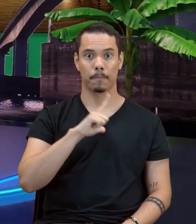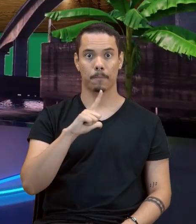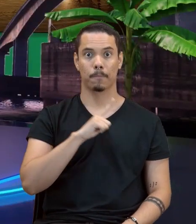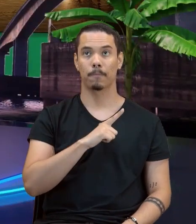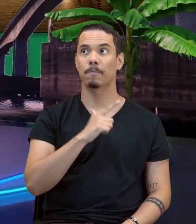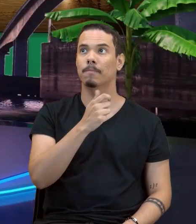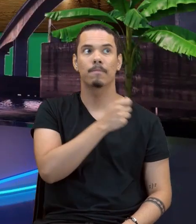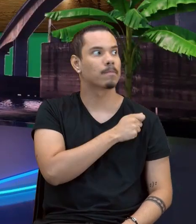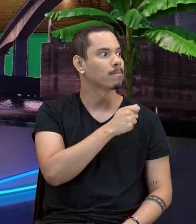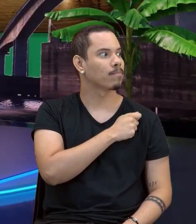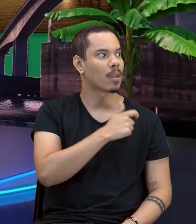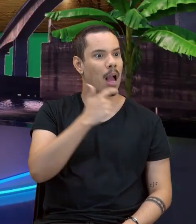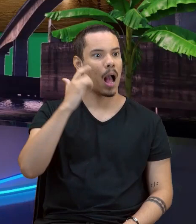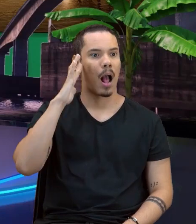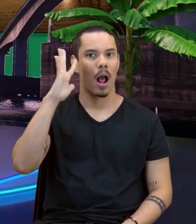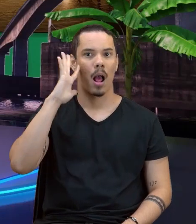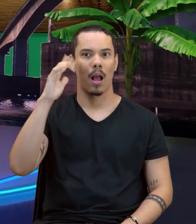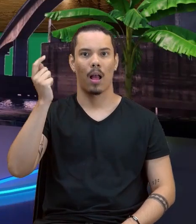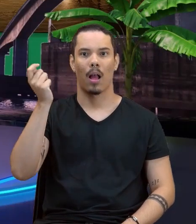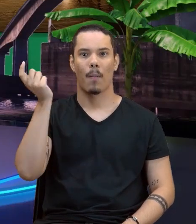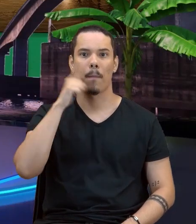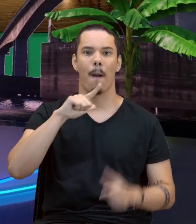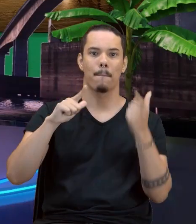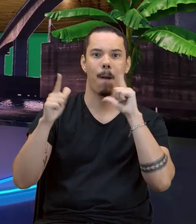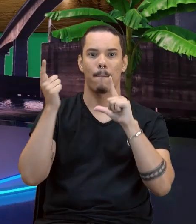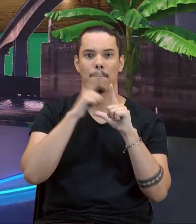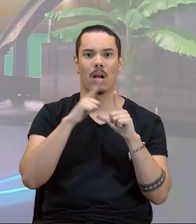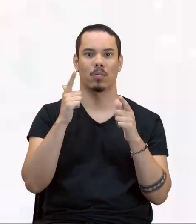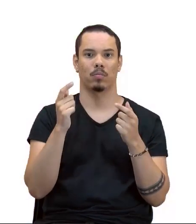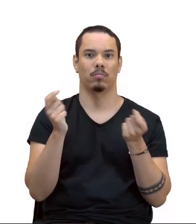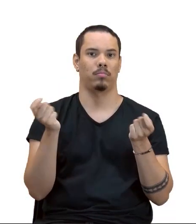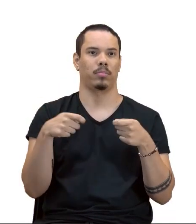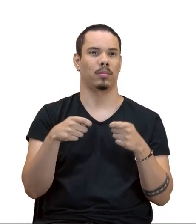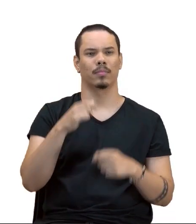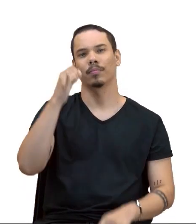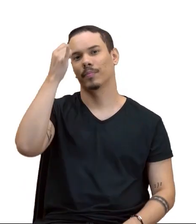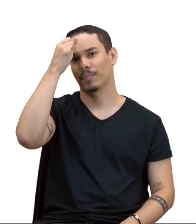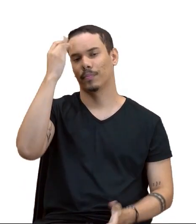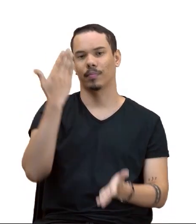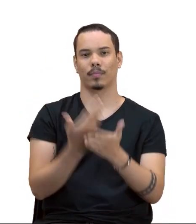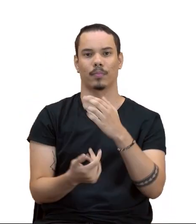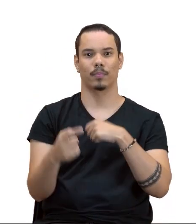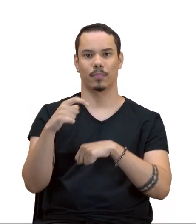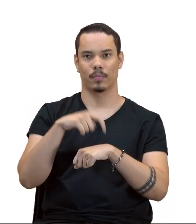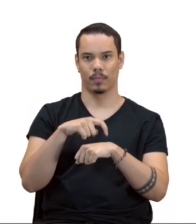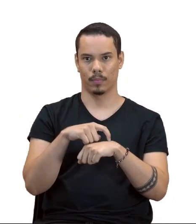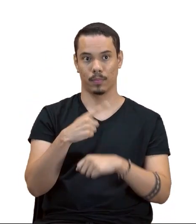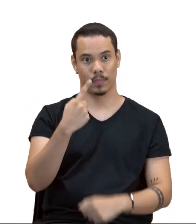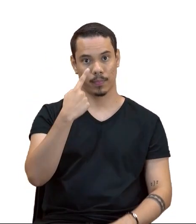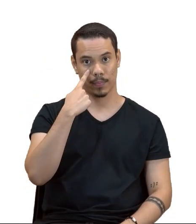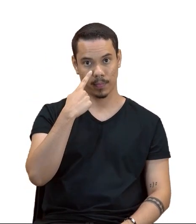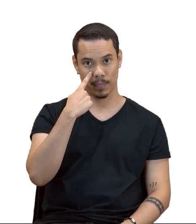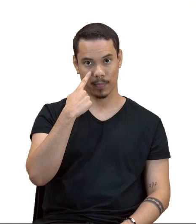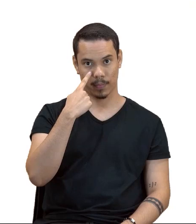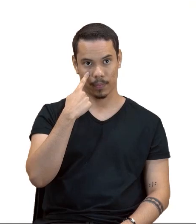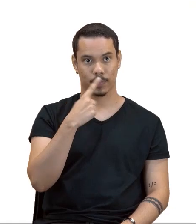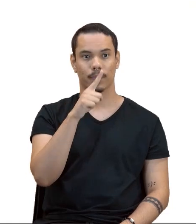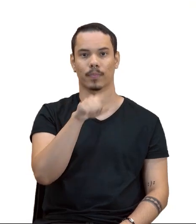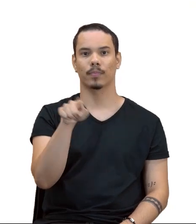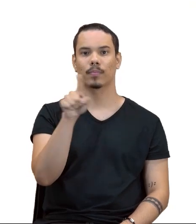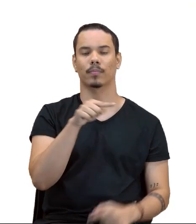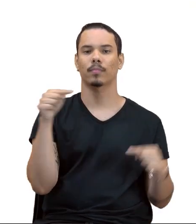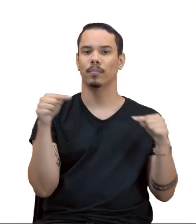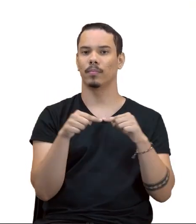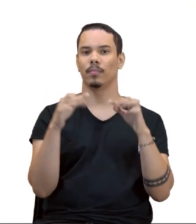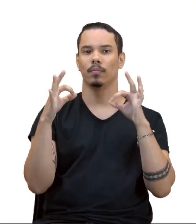e acertou essa questão. Certo? Com certeza. Então, sem perca de tempo, vamos já conferir aí, ó. A alternativa